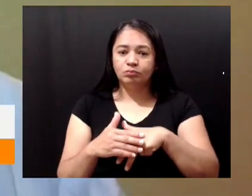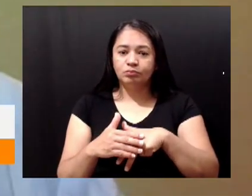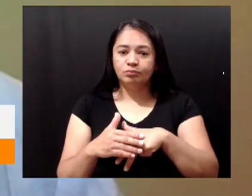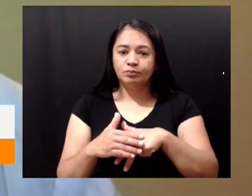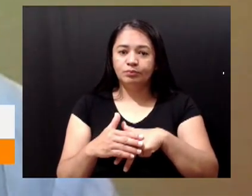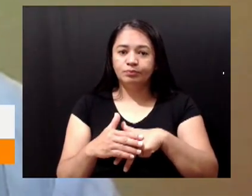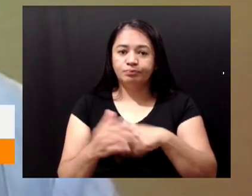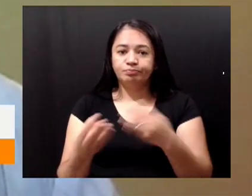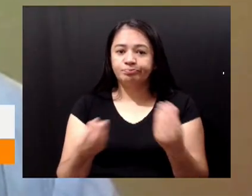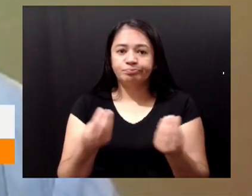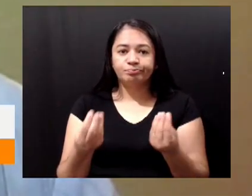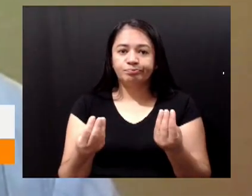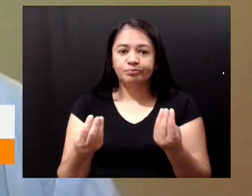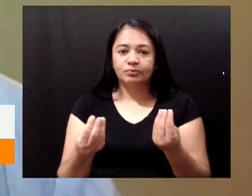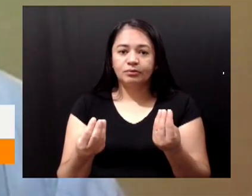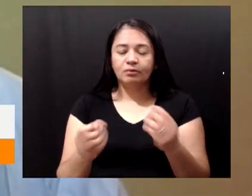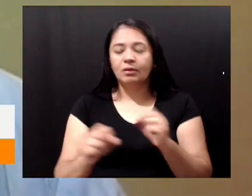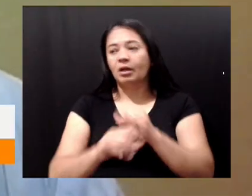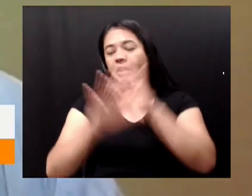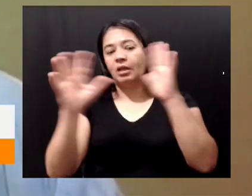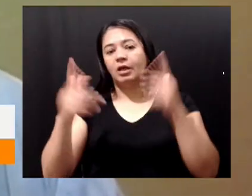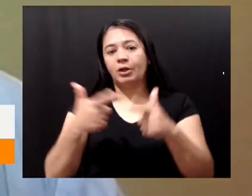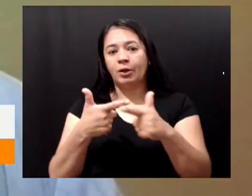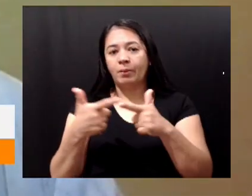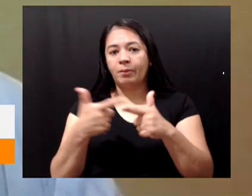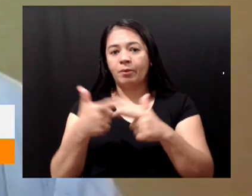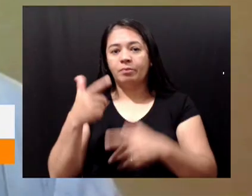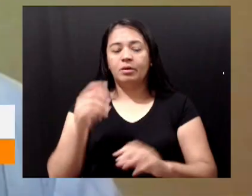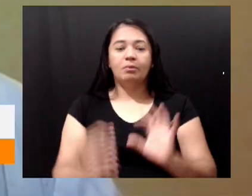é claro que vai trazer problema, porque o medicamento ele